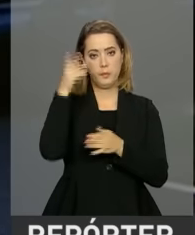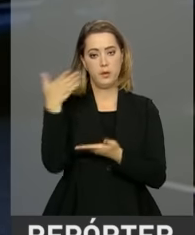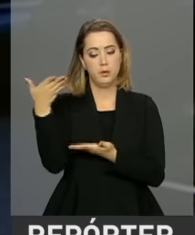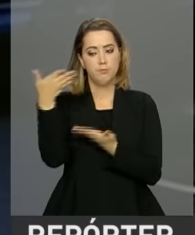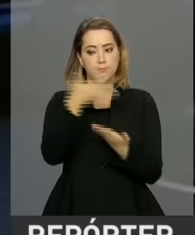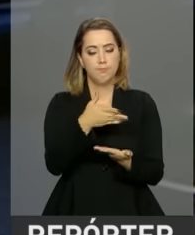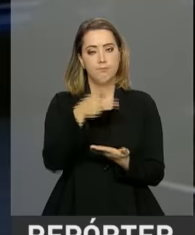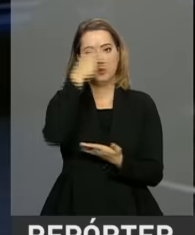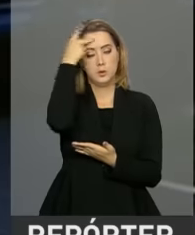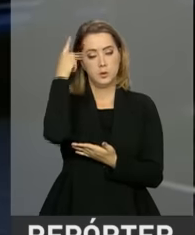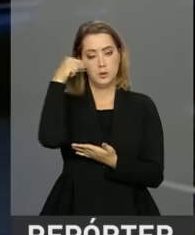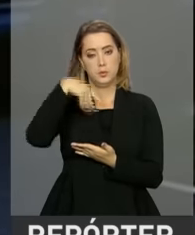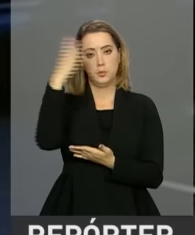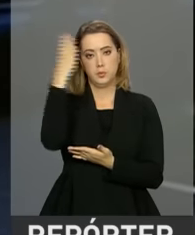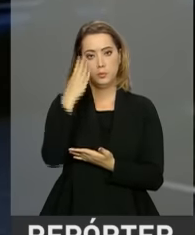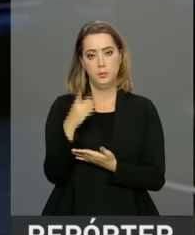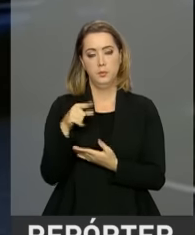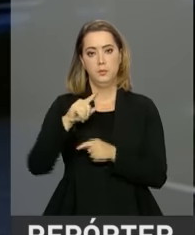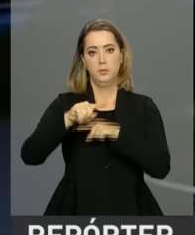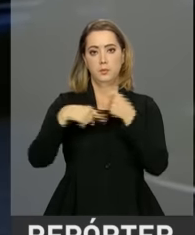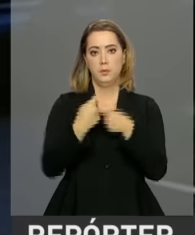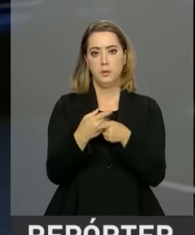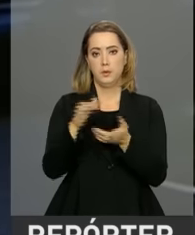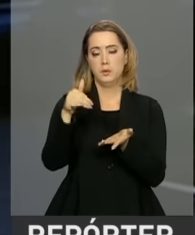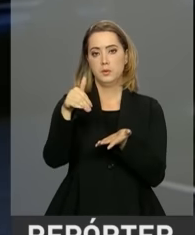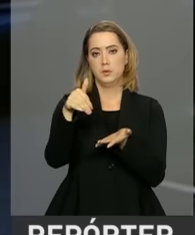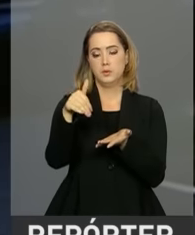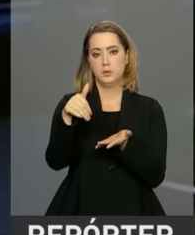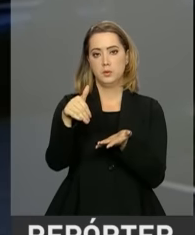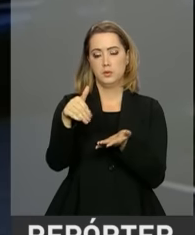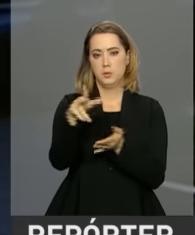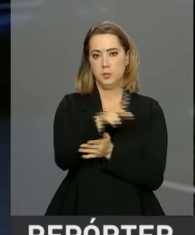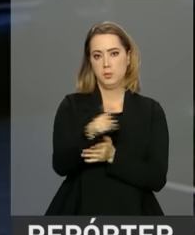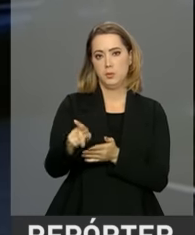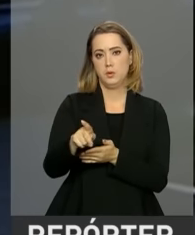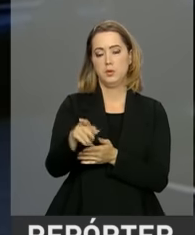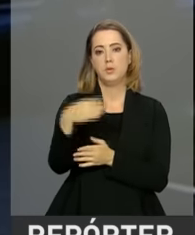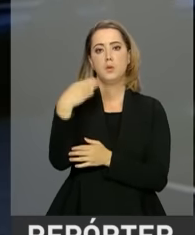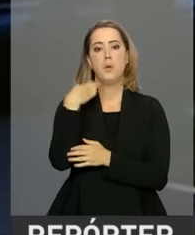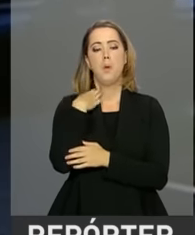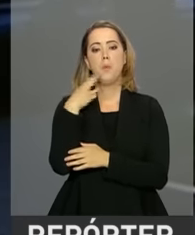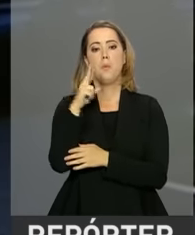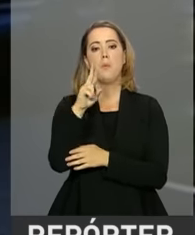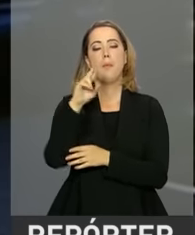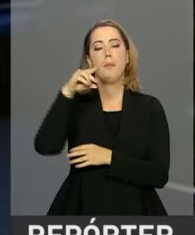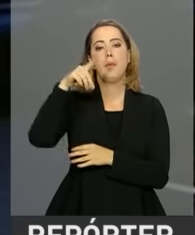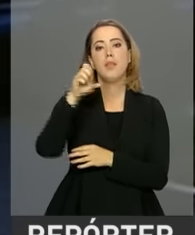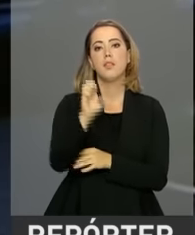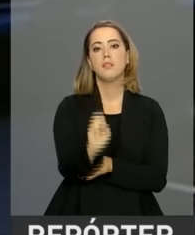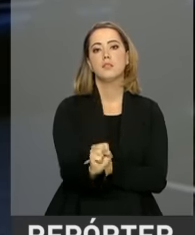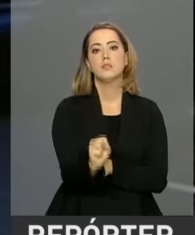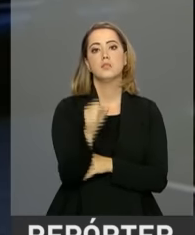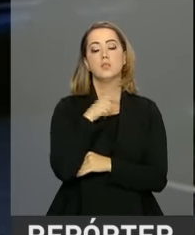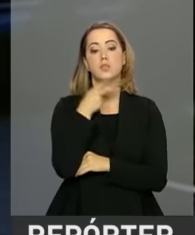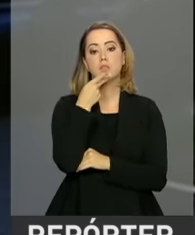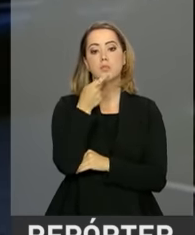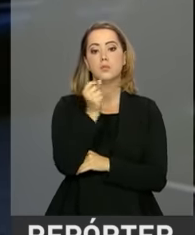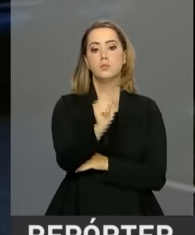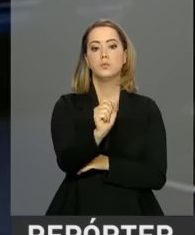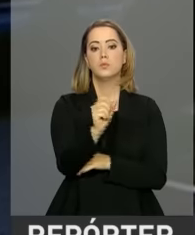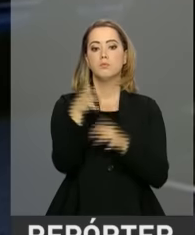aqui para o país. Logo depois, a presidente do Banco Nacional de Desenvolvimento Econômico e Social, a Maria Silvia Bastos